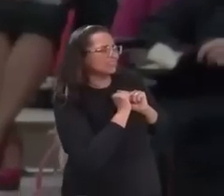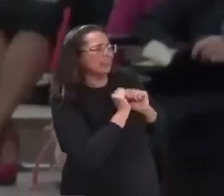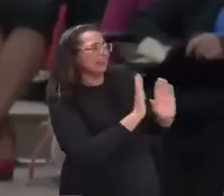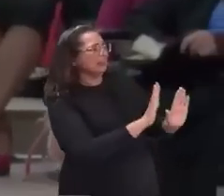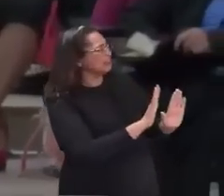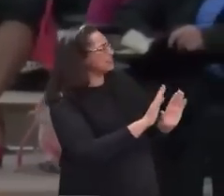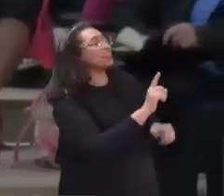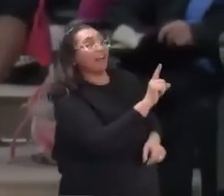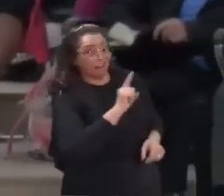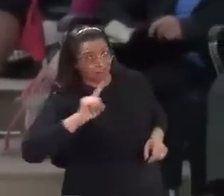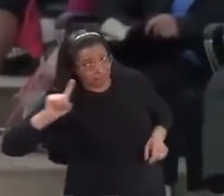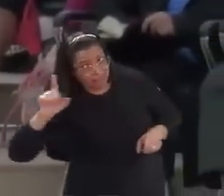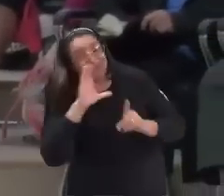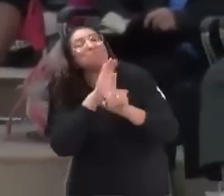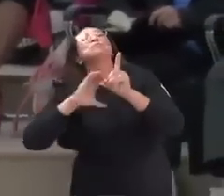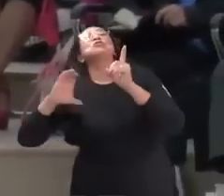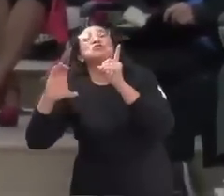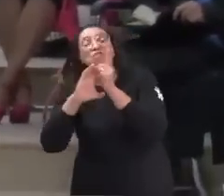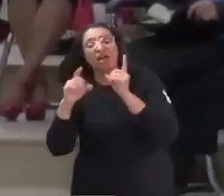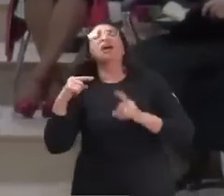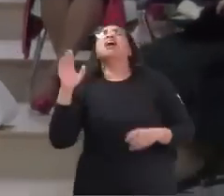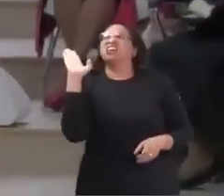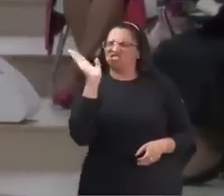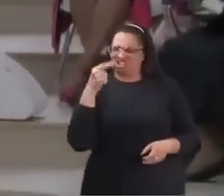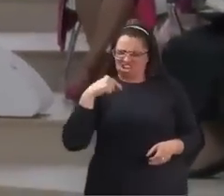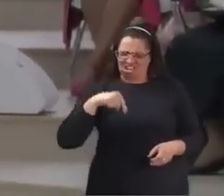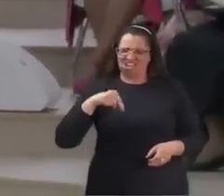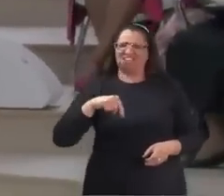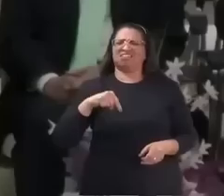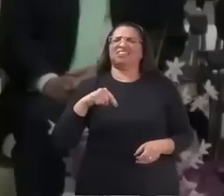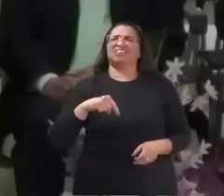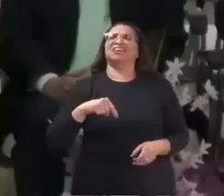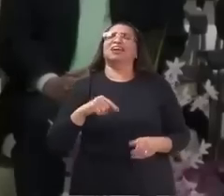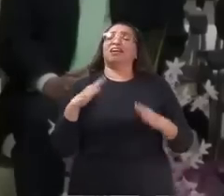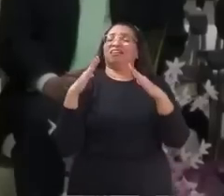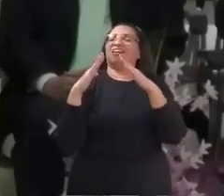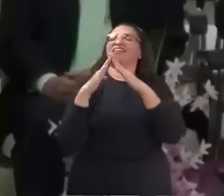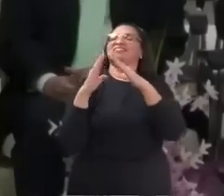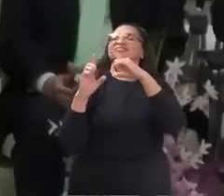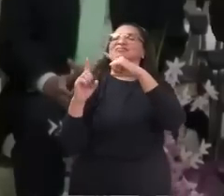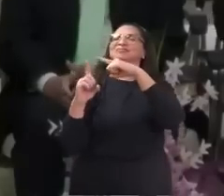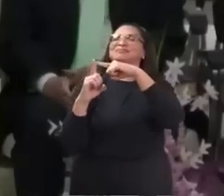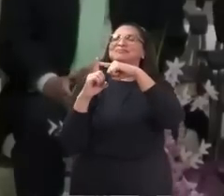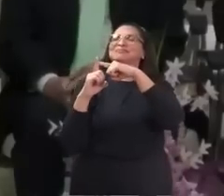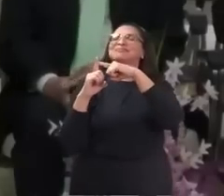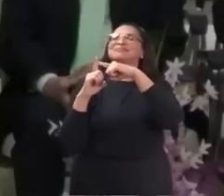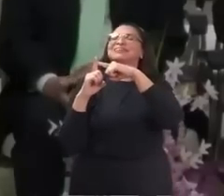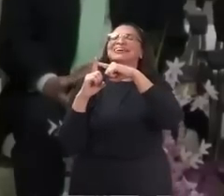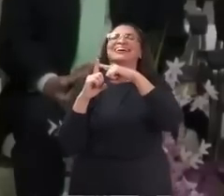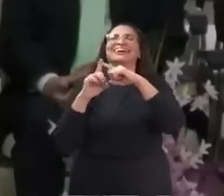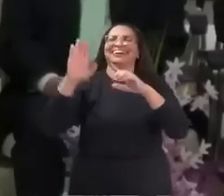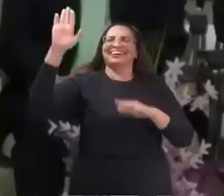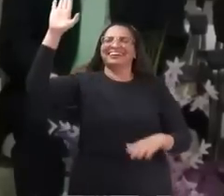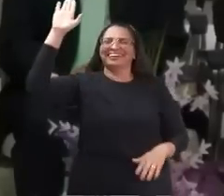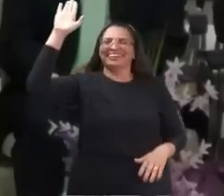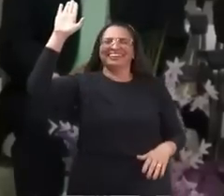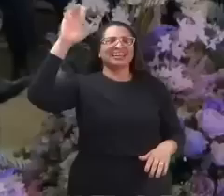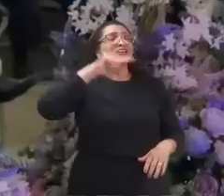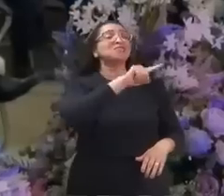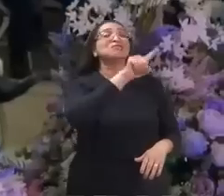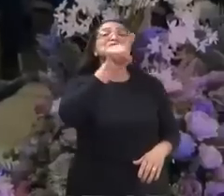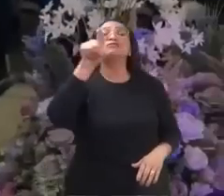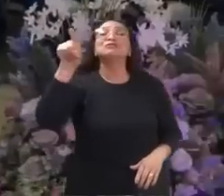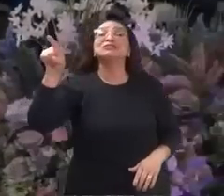a primeira que chega gritando, eu estou aqui, já vai, eu estou aqui para cumprir o teu propósito. Cadê elas? Cadê elas? Cadê elas? Cadê